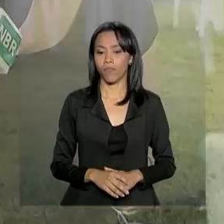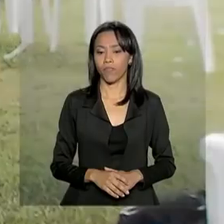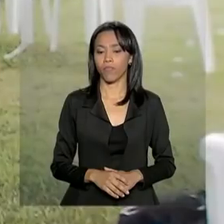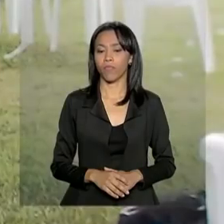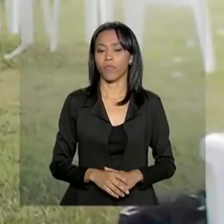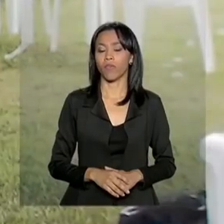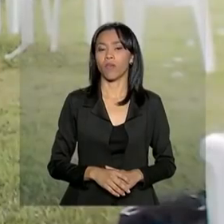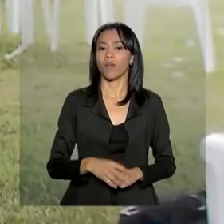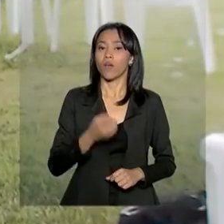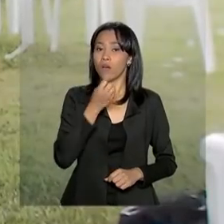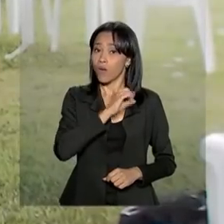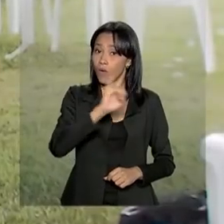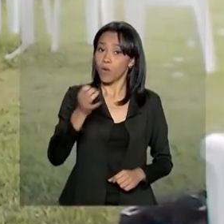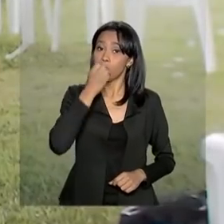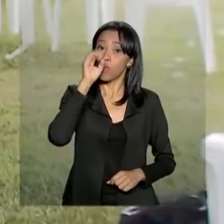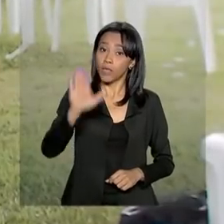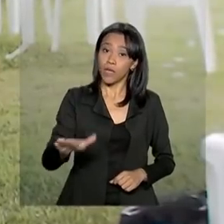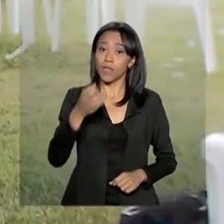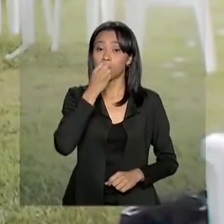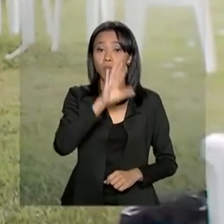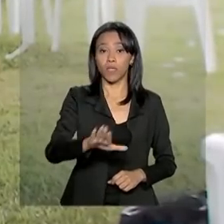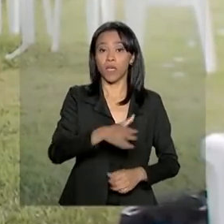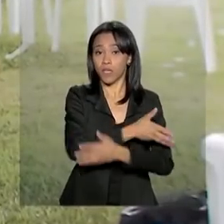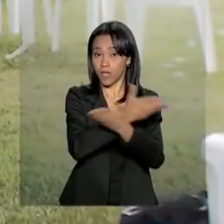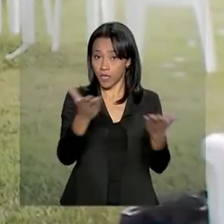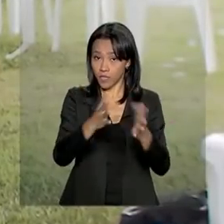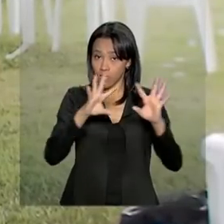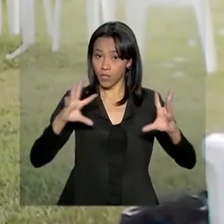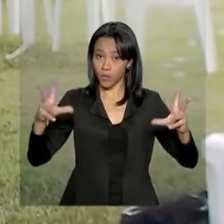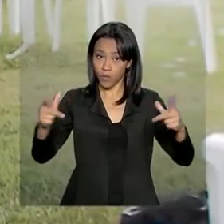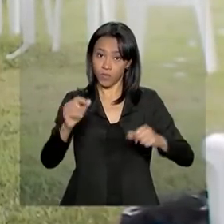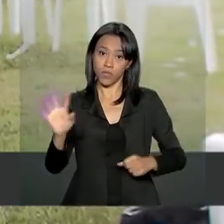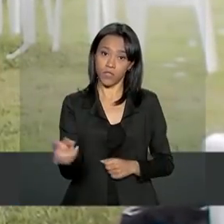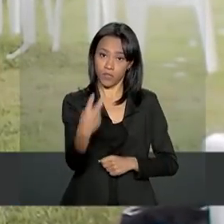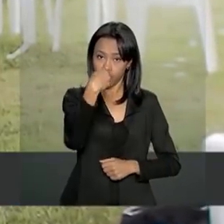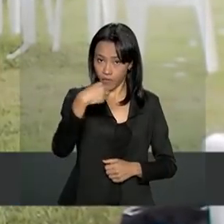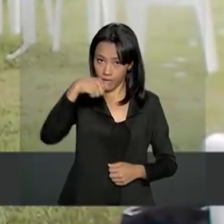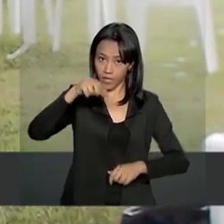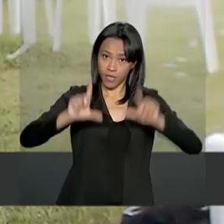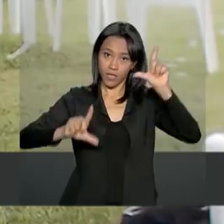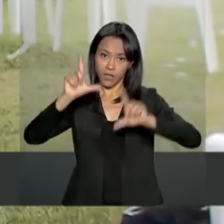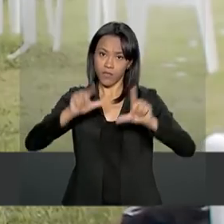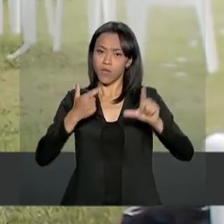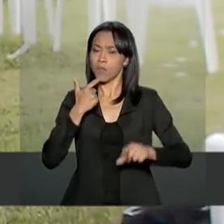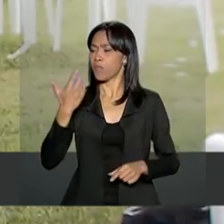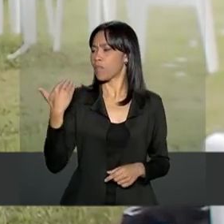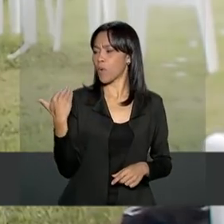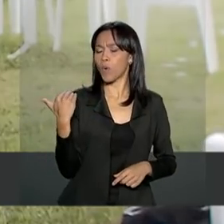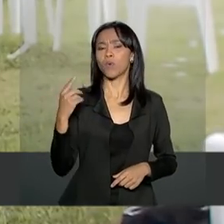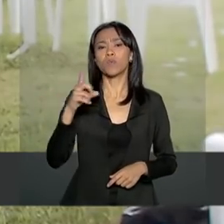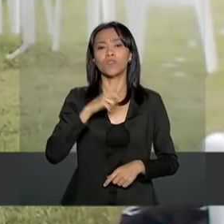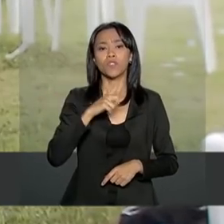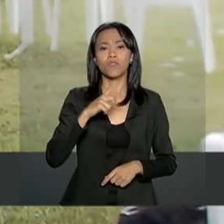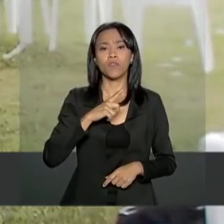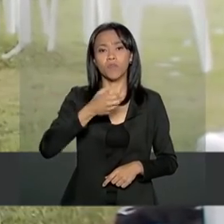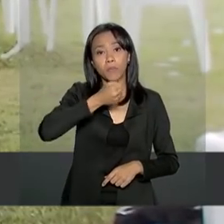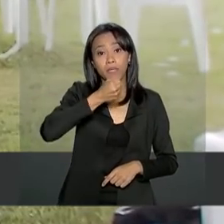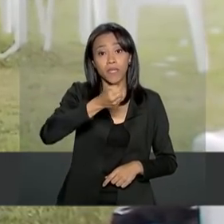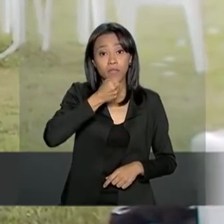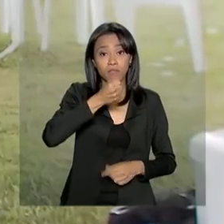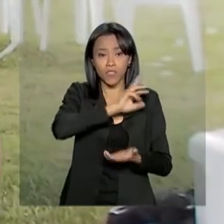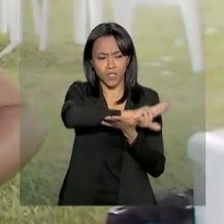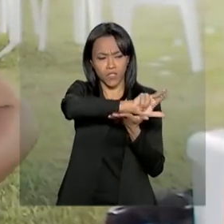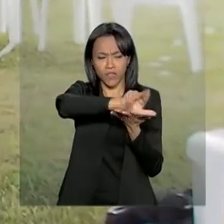Olá, Luciana, boa tarde a todos que nos acompanham aqui na TV NBR. Nós tivemos há poucos minutos uma entrevista coletiva de